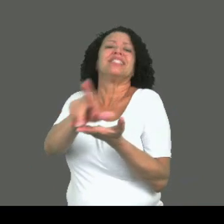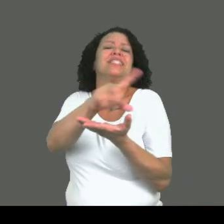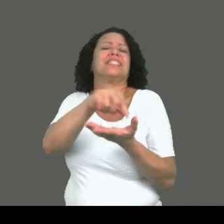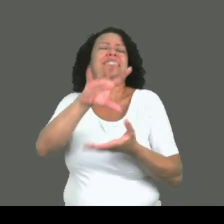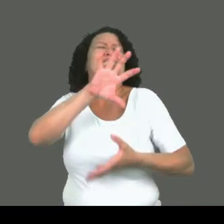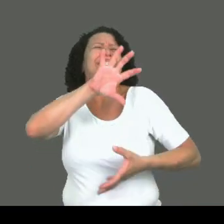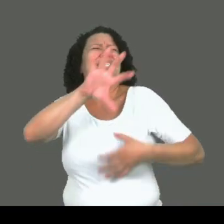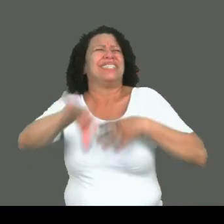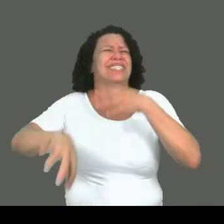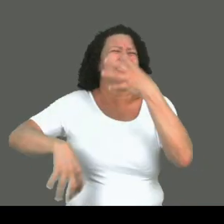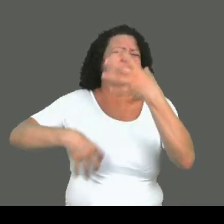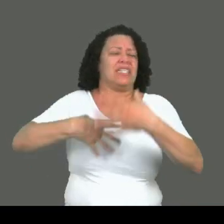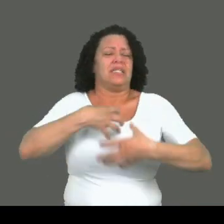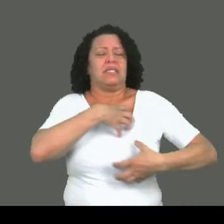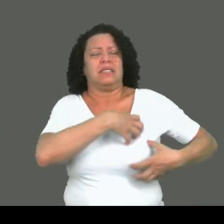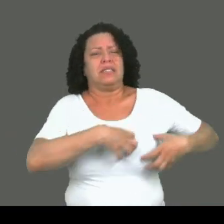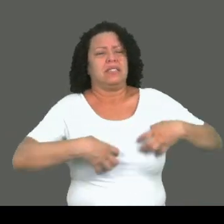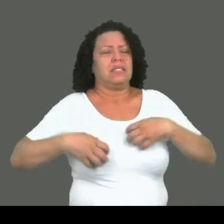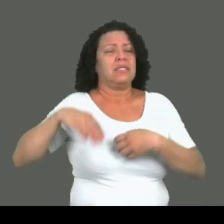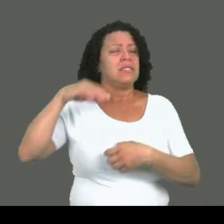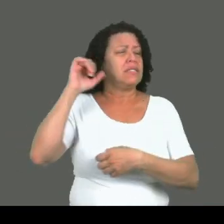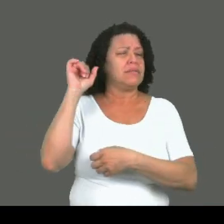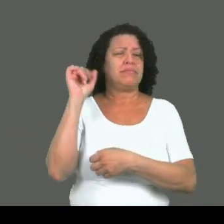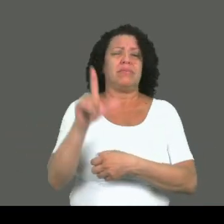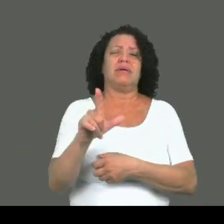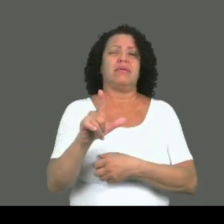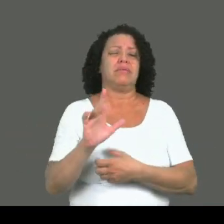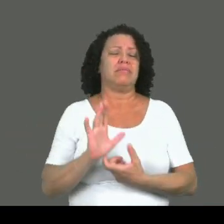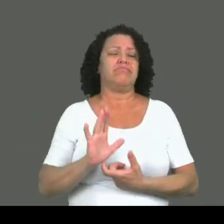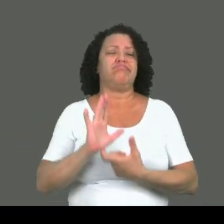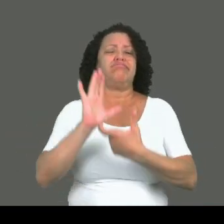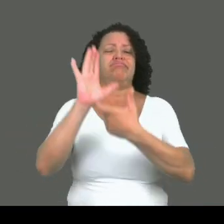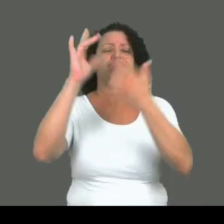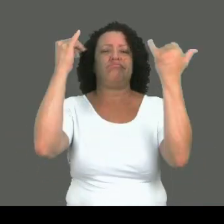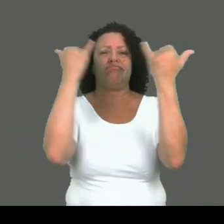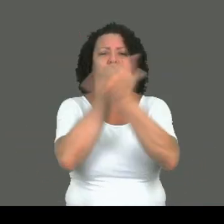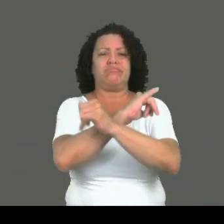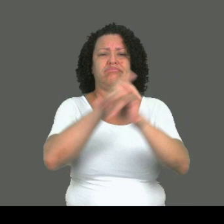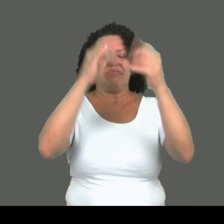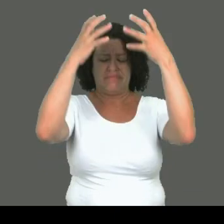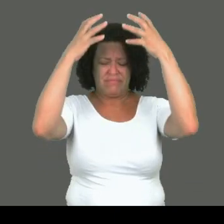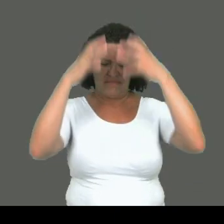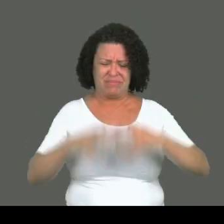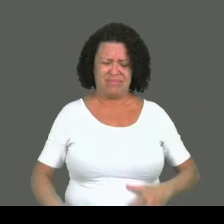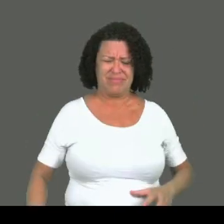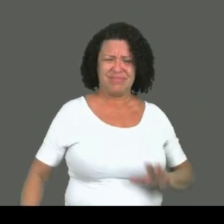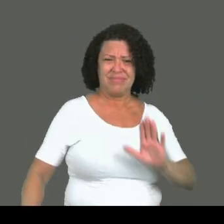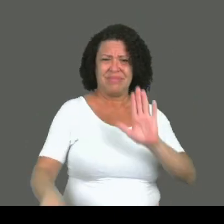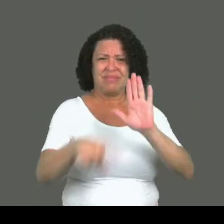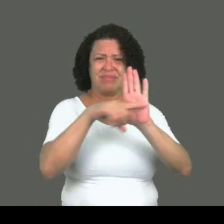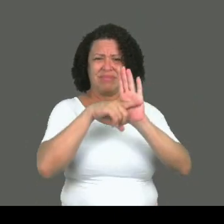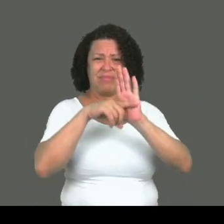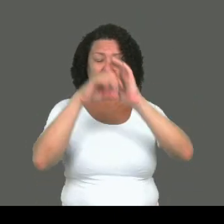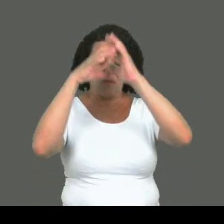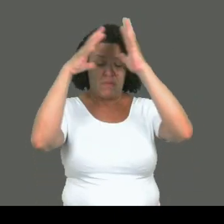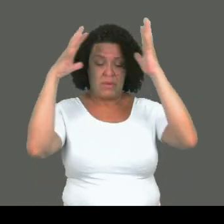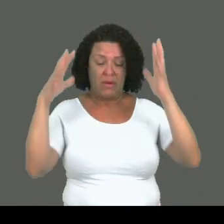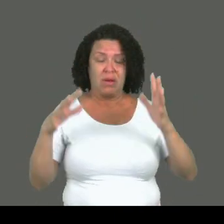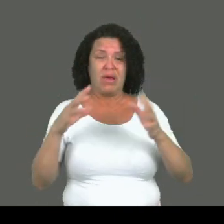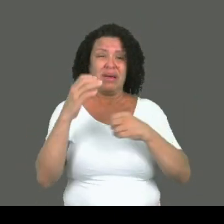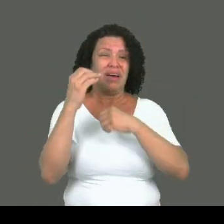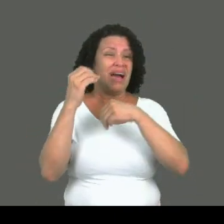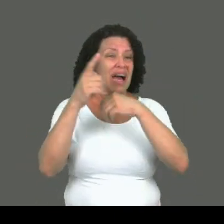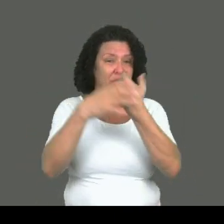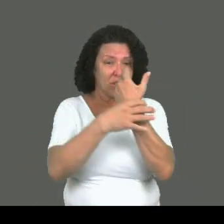gera mal-estar onde se apresenta. Irradia uma onda inquietante e espalha insegurança